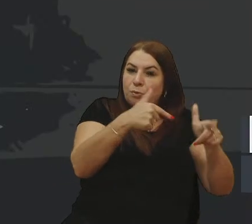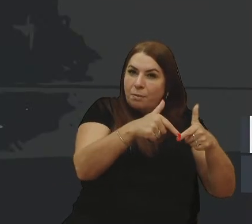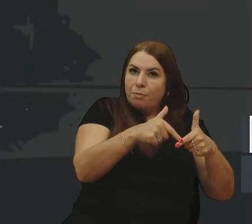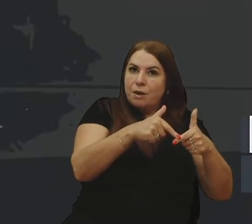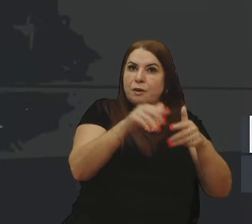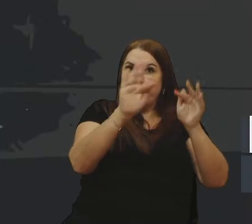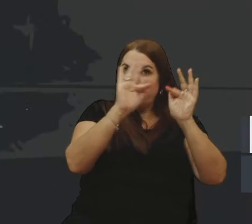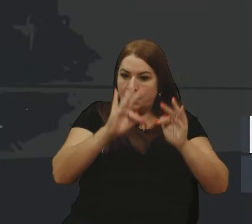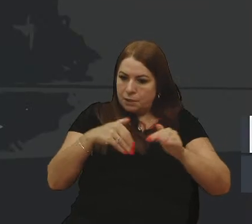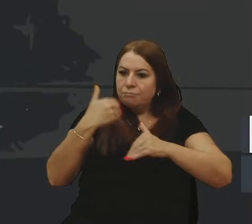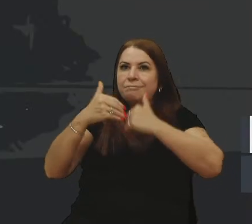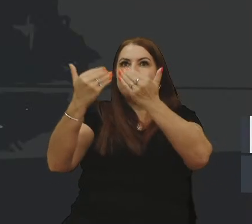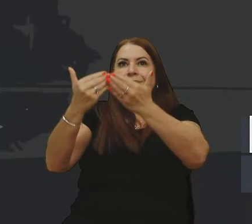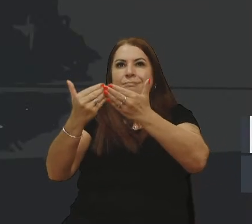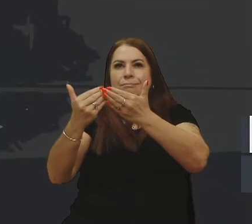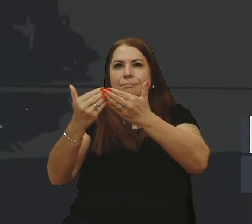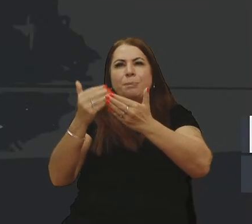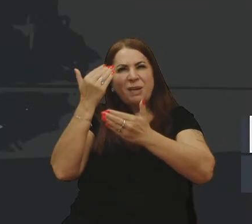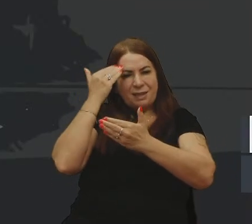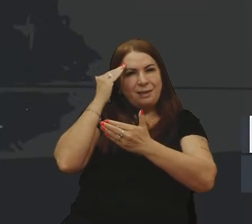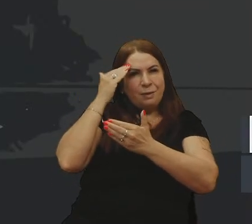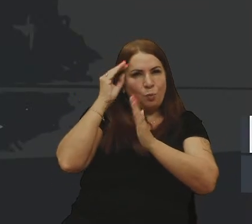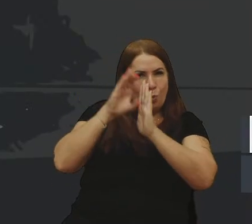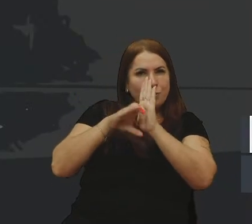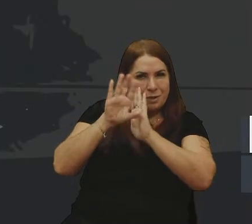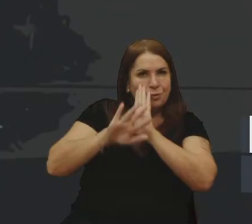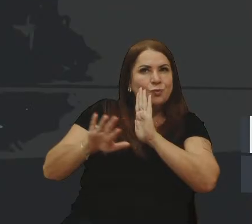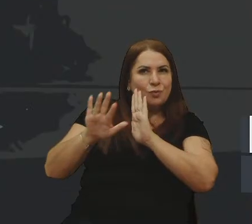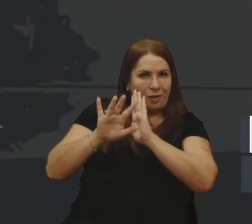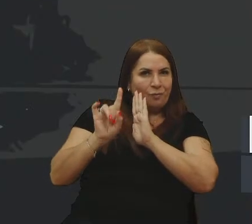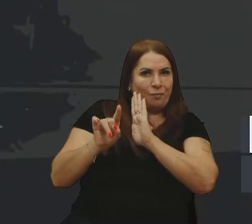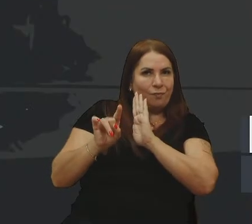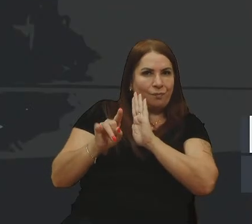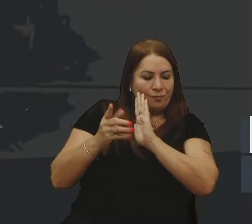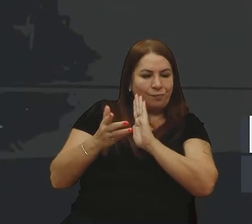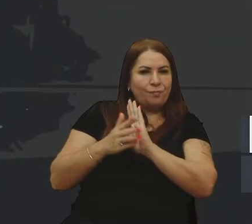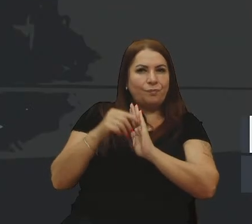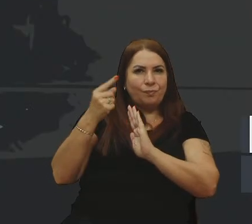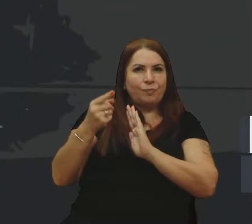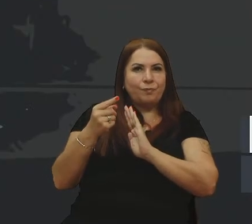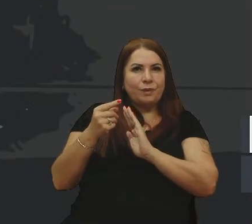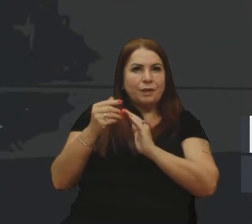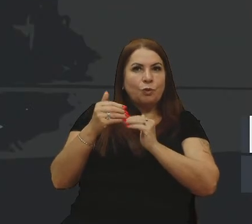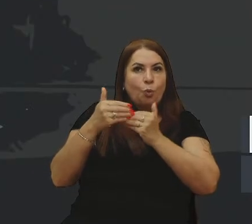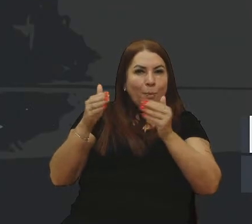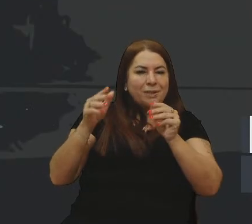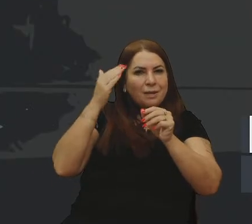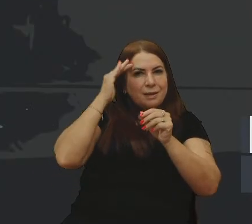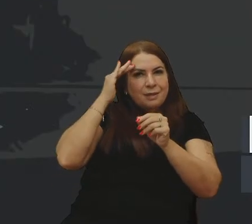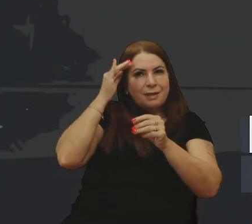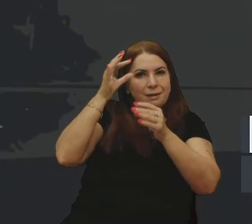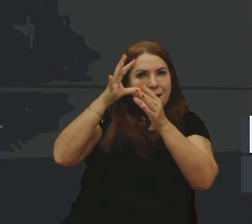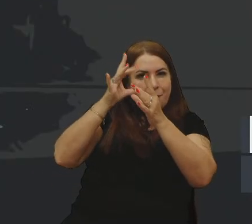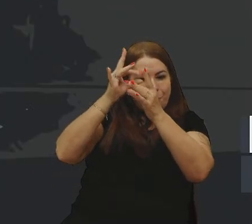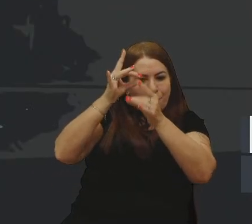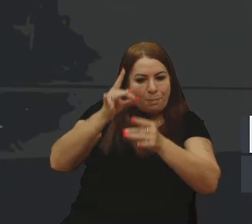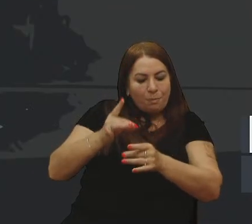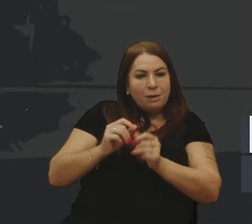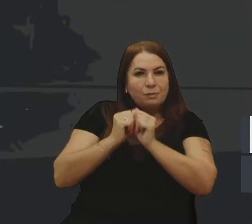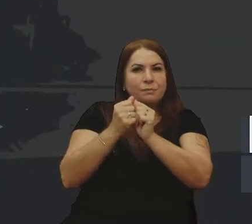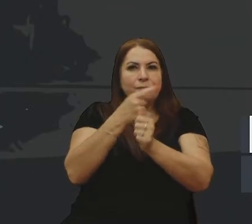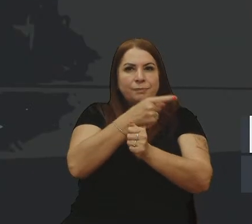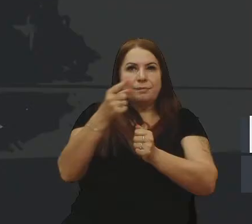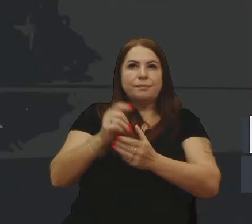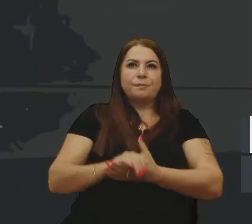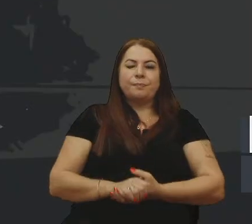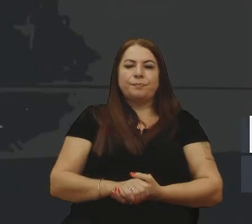feliz e próspero. Dá para entender o conceito geral, né? Muito bem, agora nós vamos abrir ele para vocês aprofundar um pouquinho mais e espero que